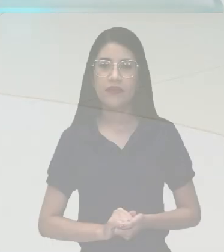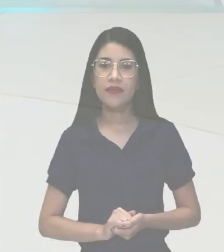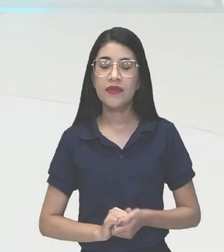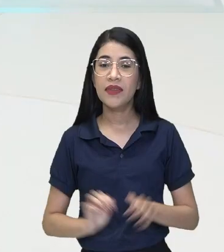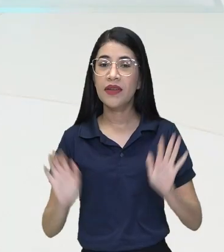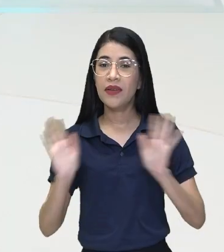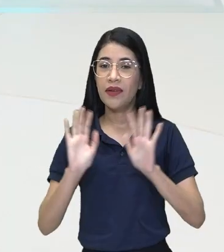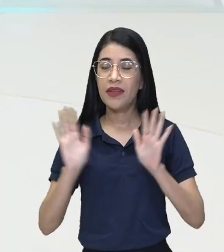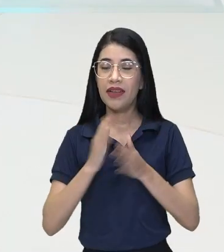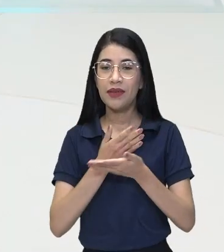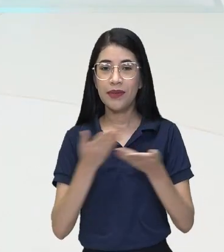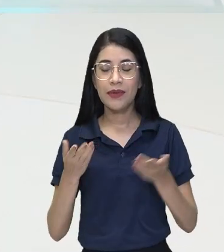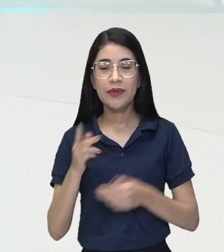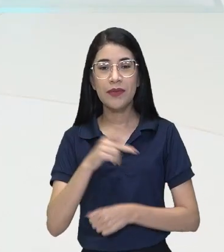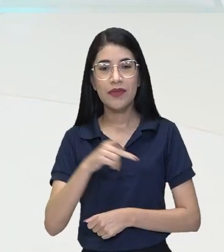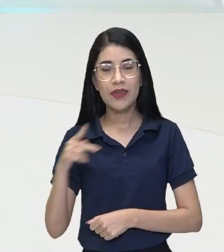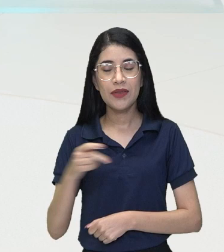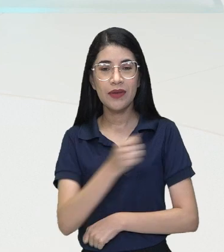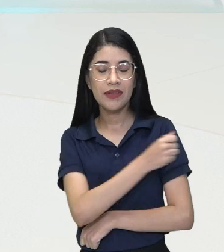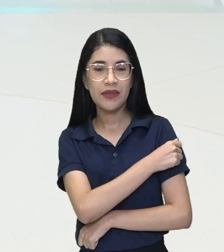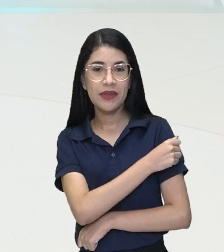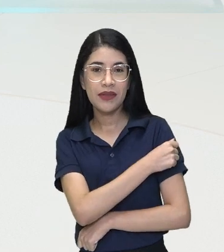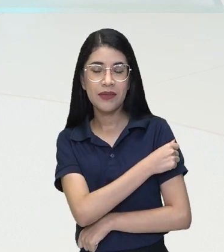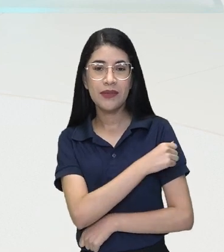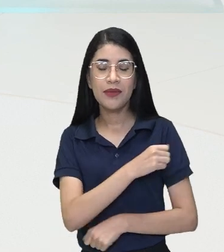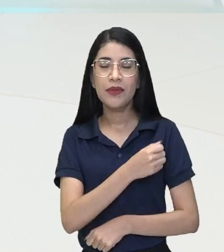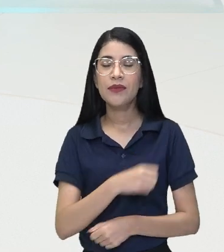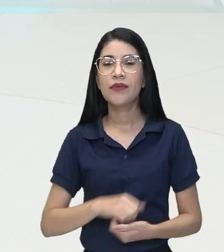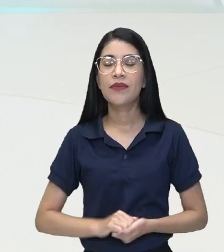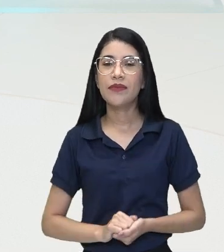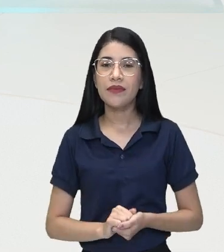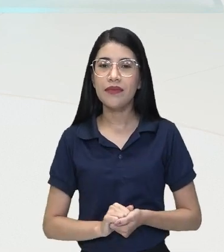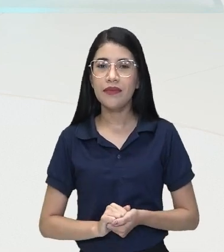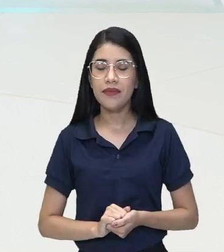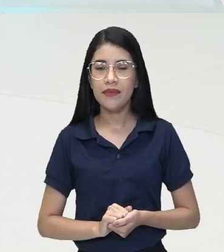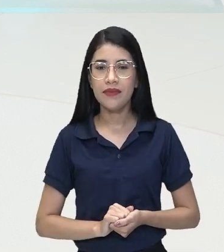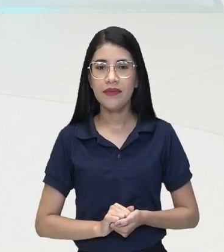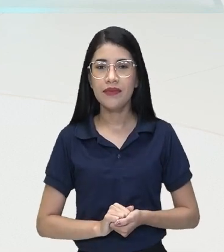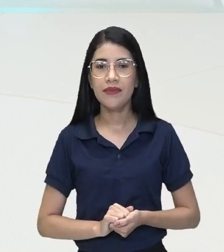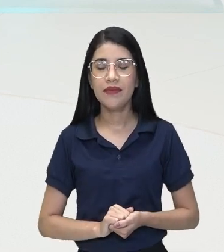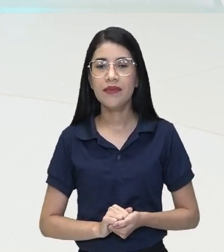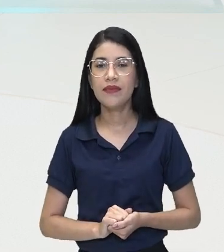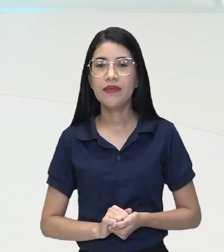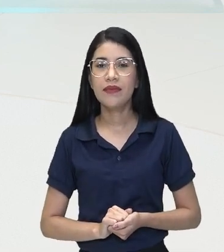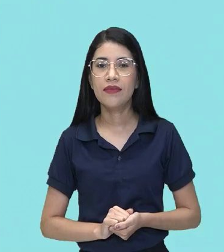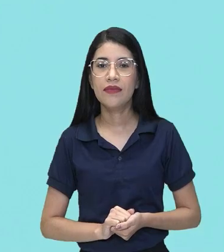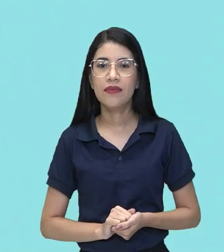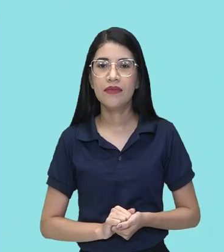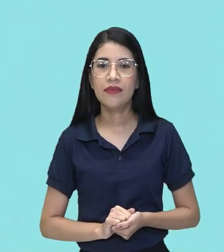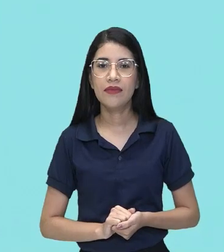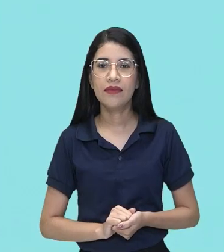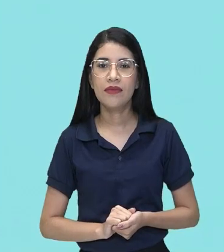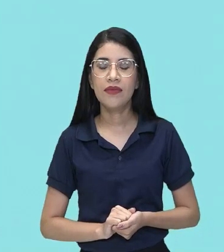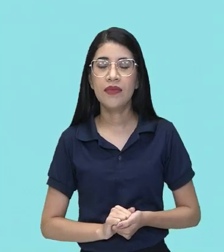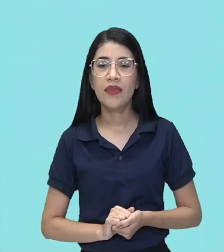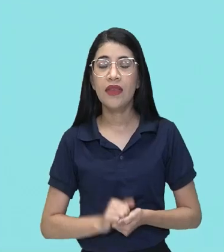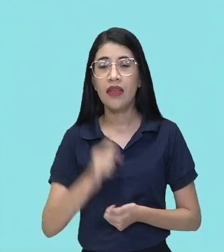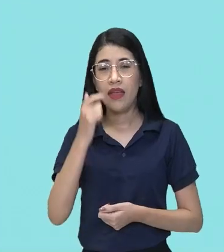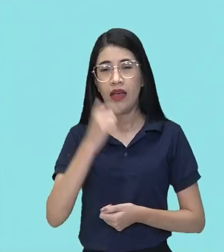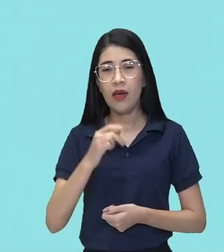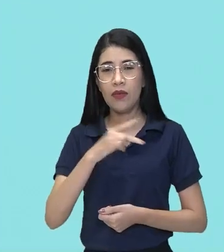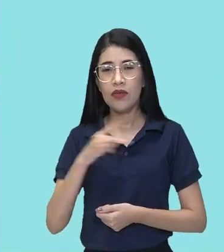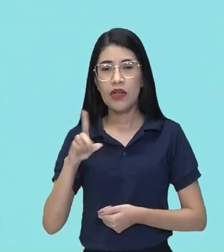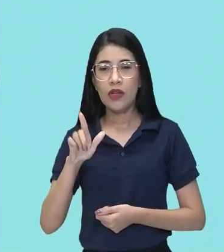Olá para todos os professores e estudantes do ensino presencial mediado com tecnologia, certo? Eu sou a professora